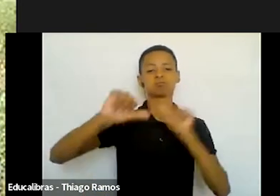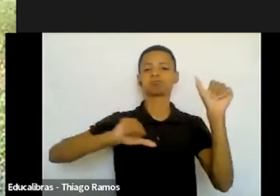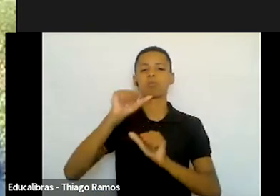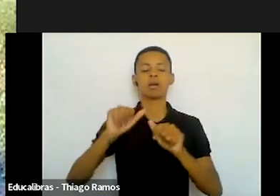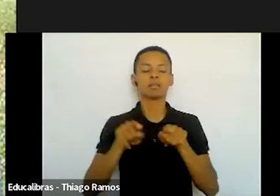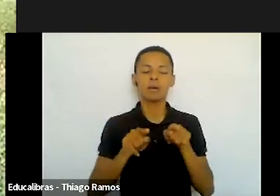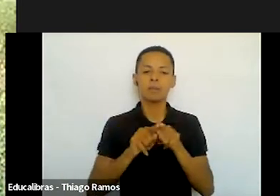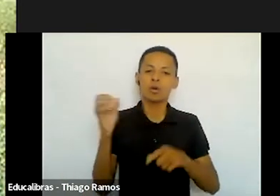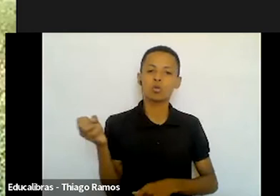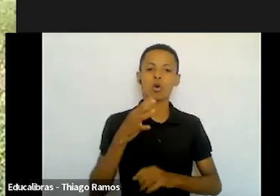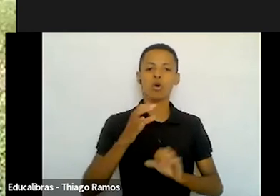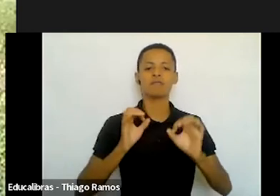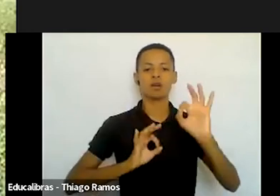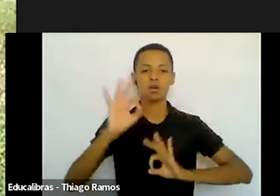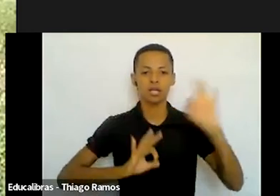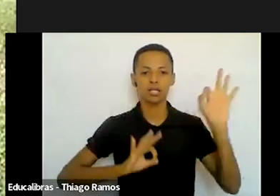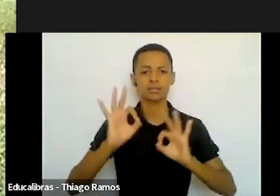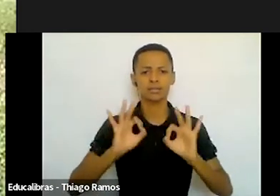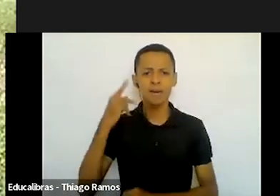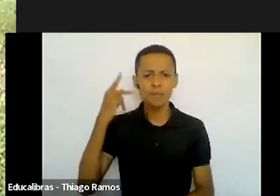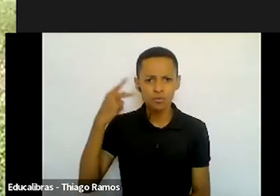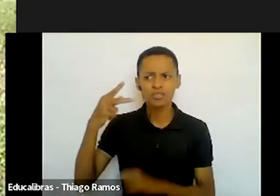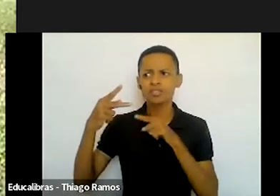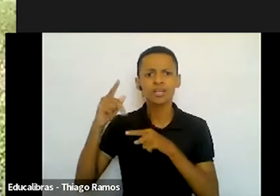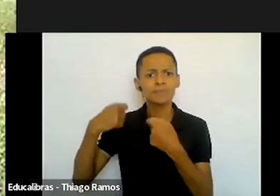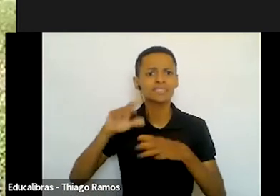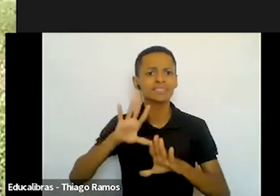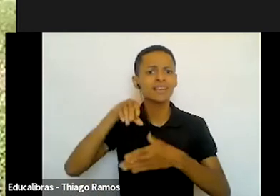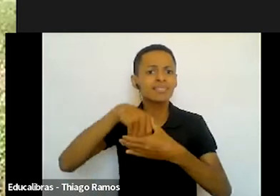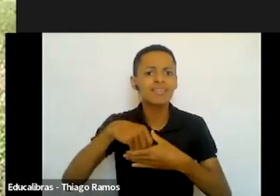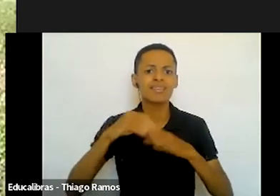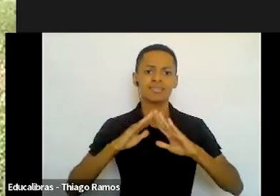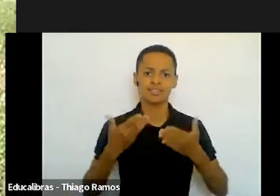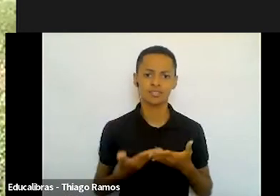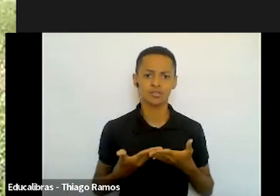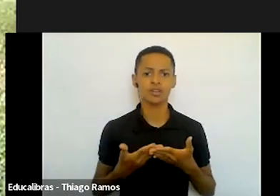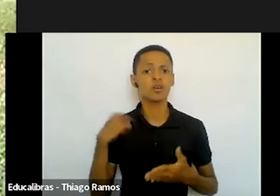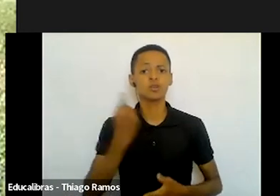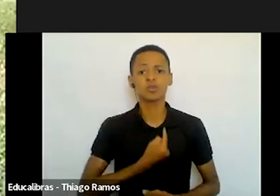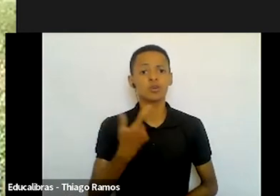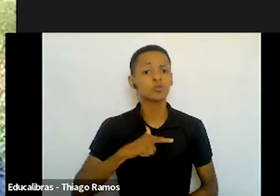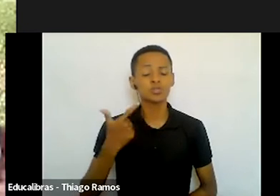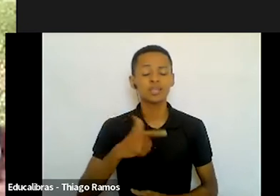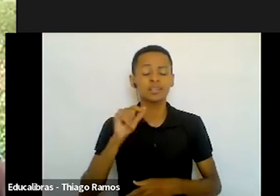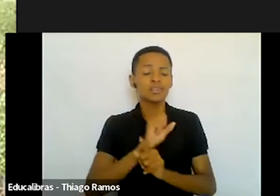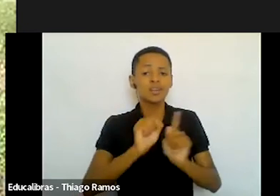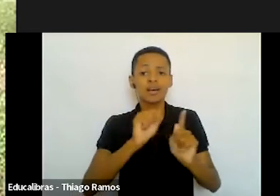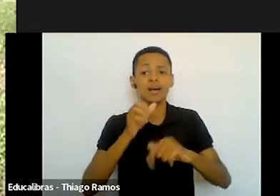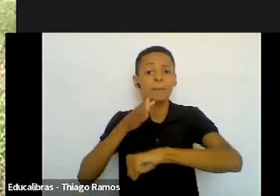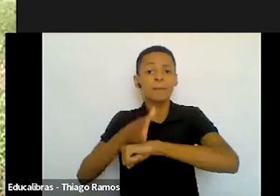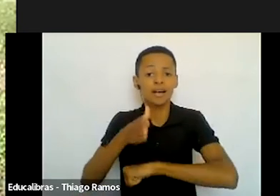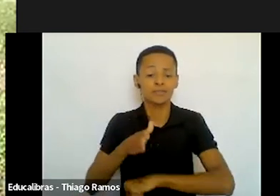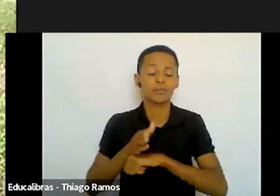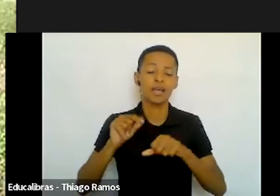construção. Política deveria ser ensinada dentro das escolas. A gente não tem uma sociedade participativa quanto ao ensino